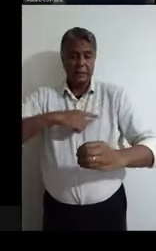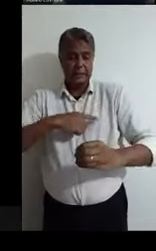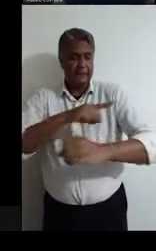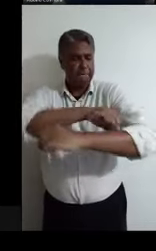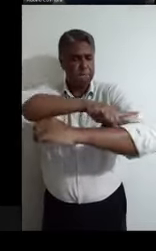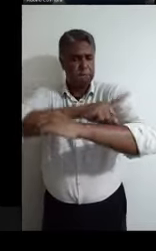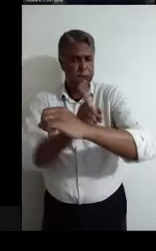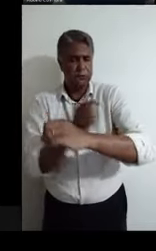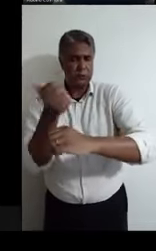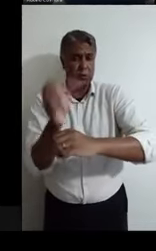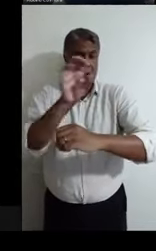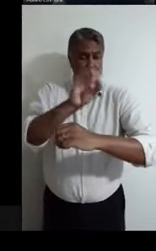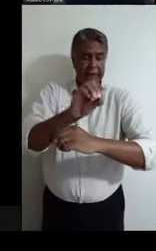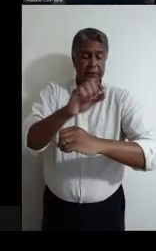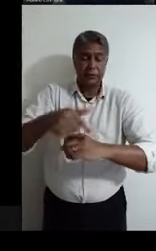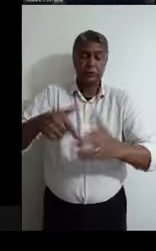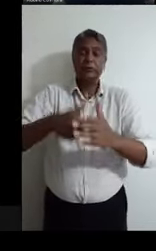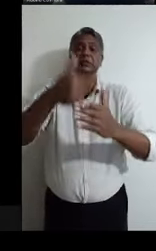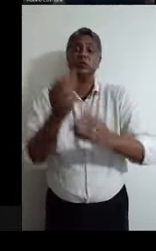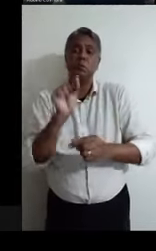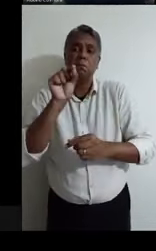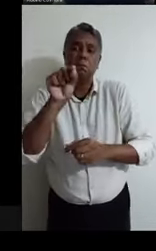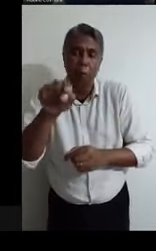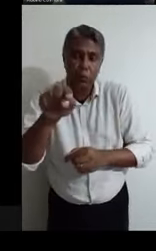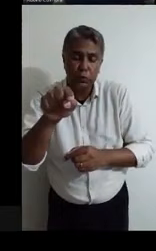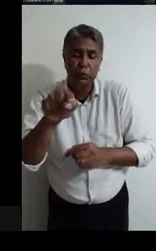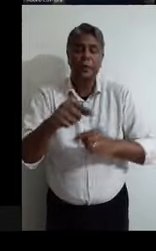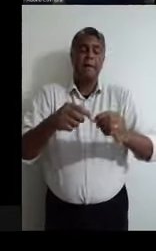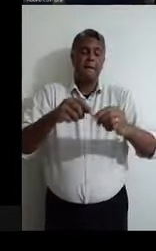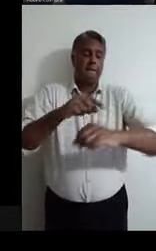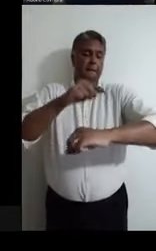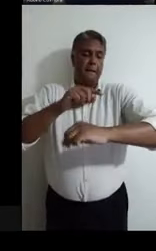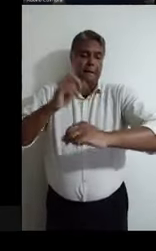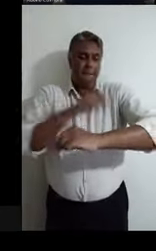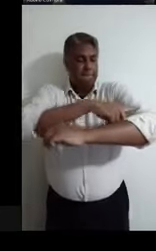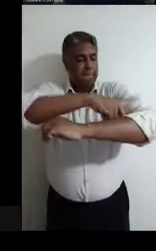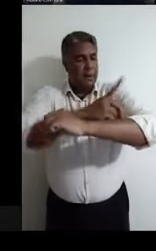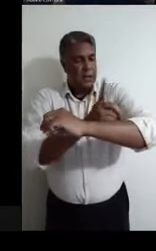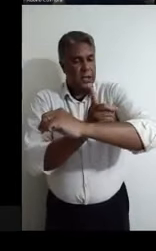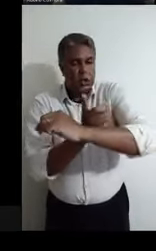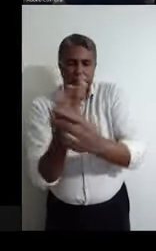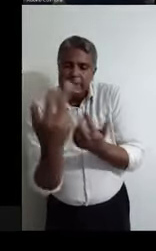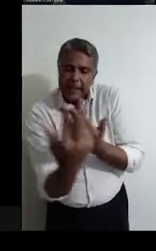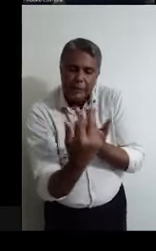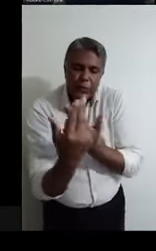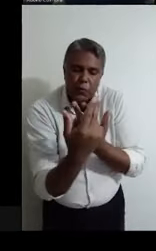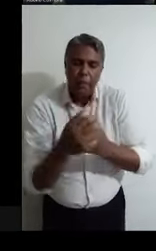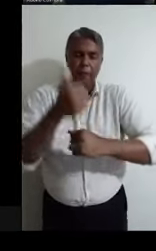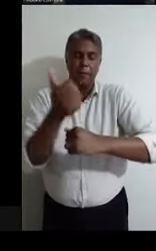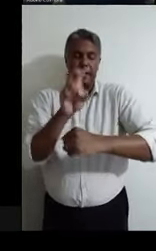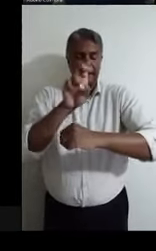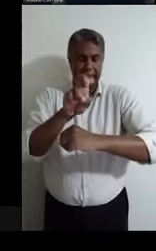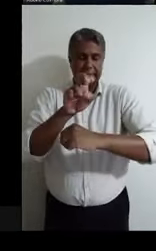igual a 10. O segundo ponto, tempo igual a 1 e velocidade igual a 15. Terceiro ponto,